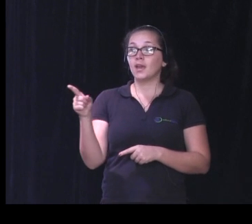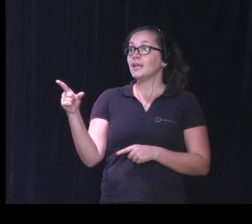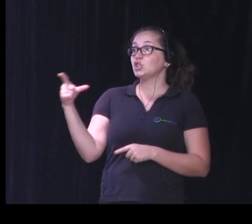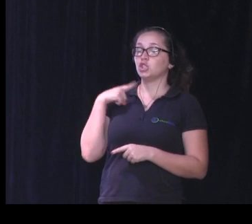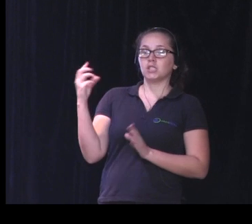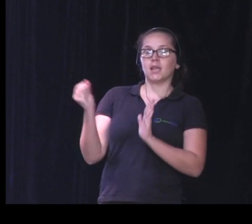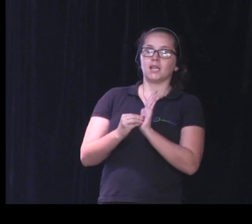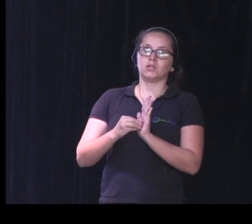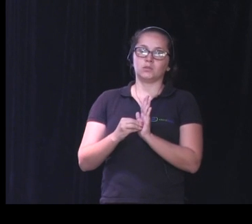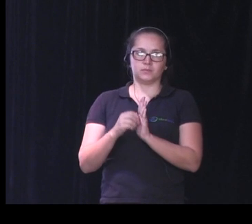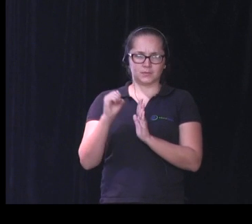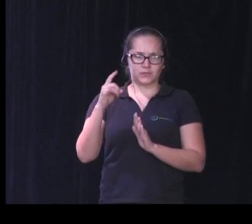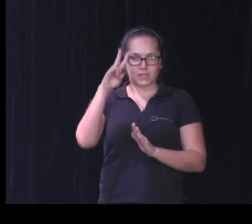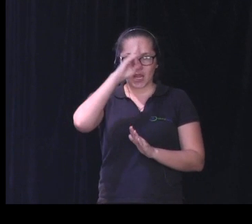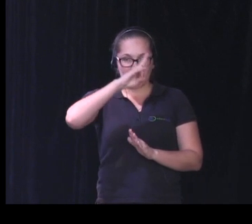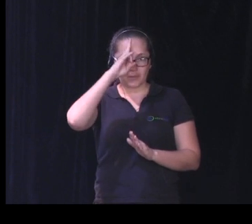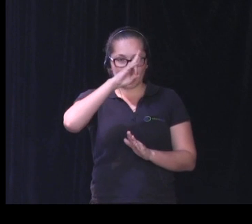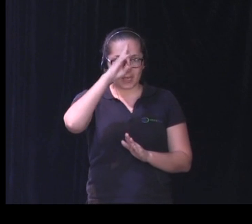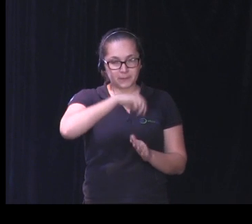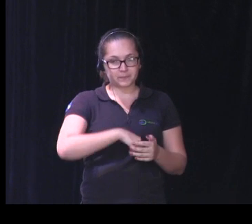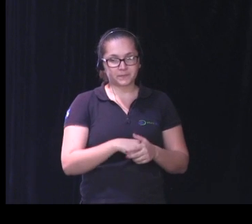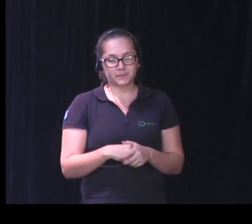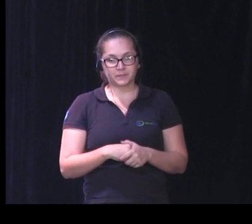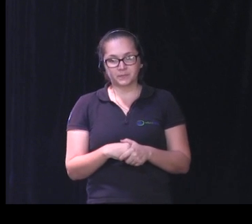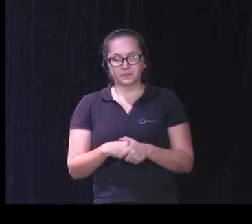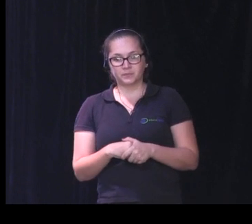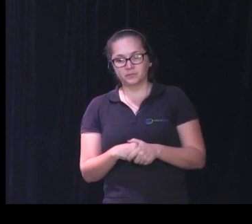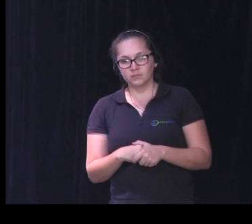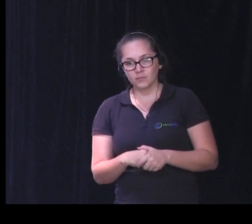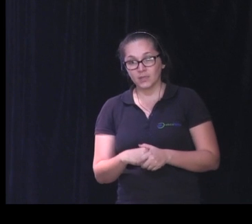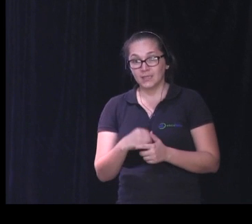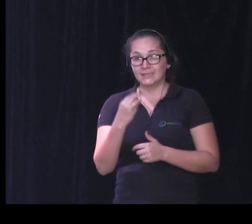que ele continha. Se vocês se lembrarem,